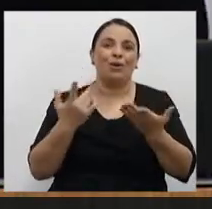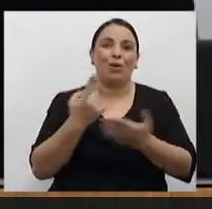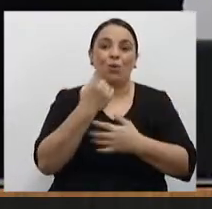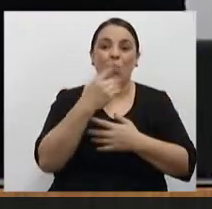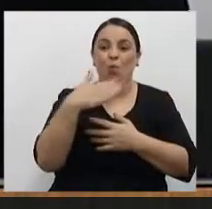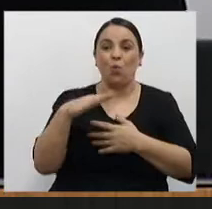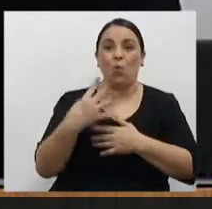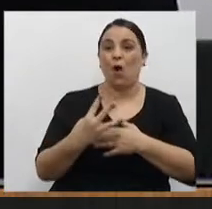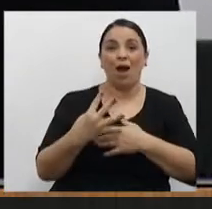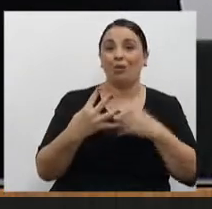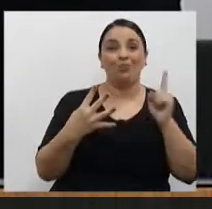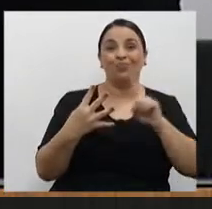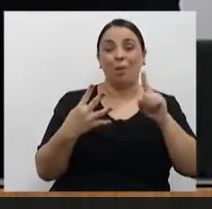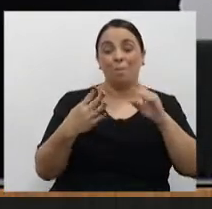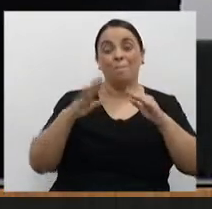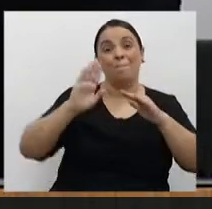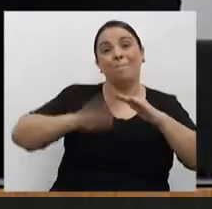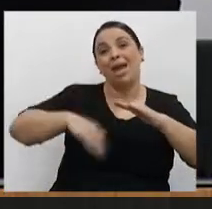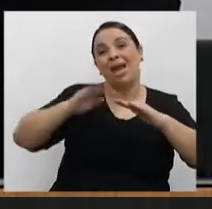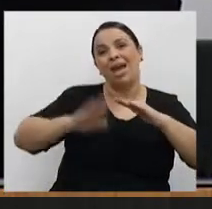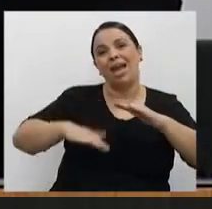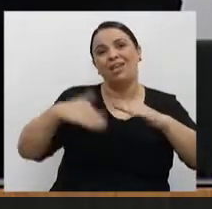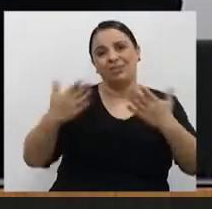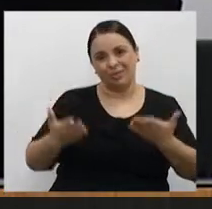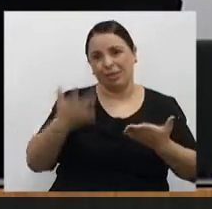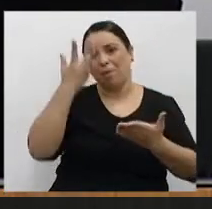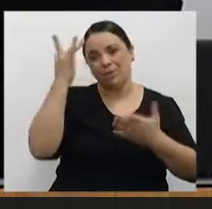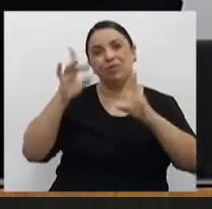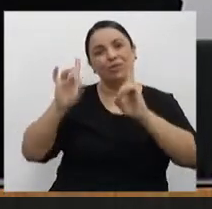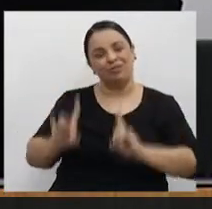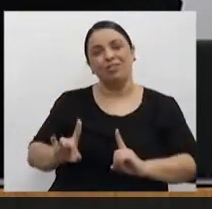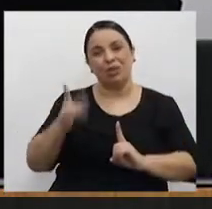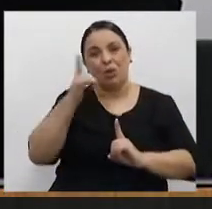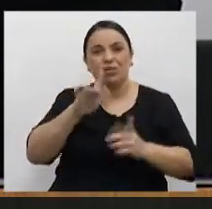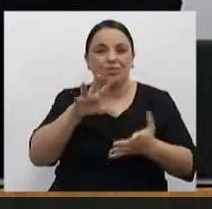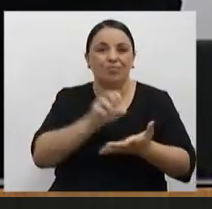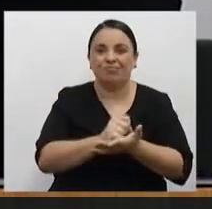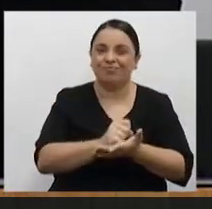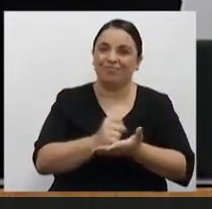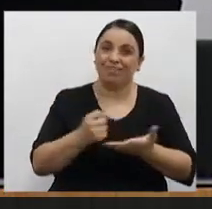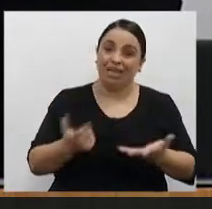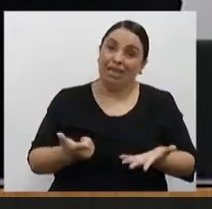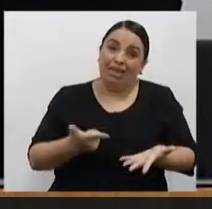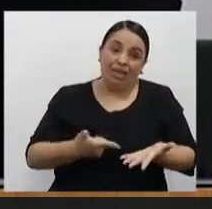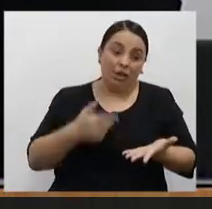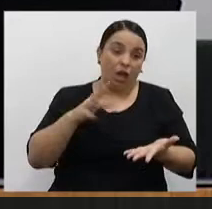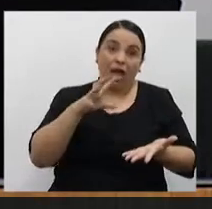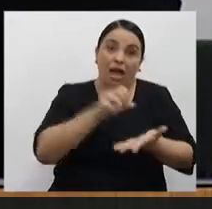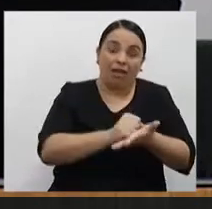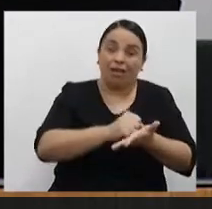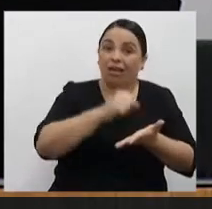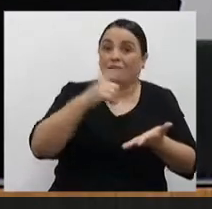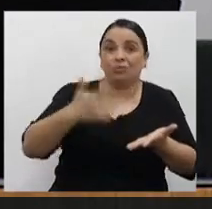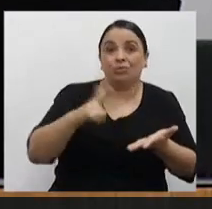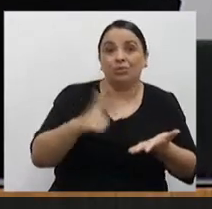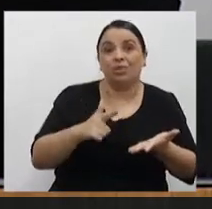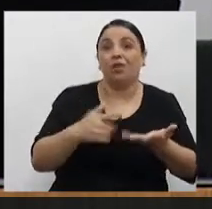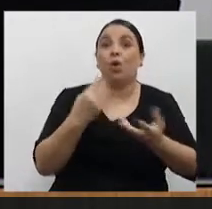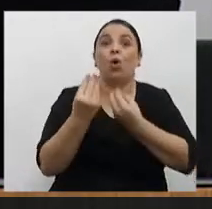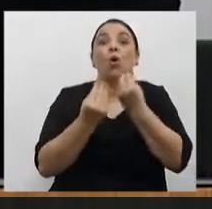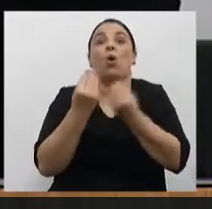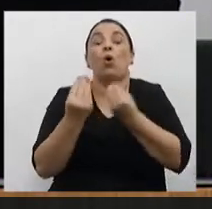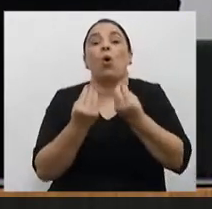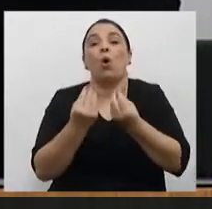esse cadastro, e foi bem claro que sem o cadastro não há possibilidade de tomar a vacina, com exceção, né,